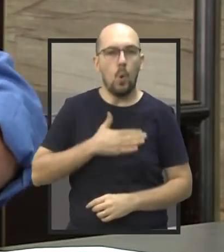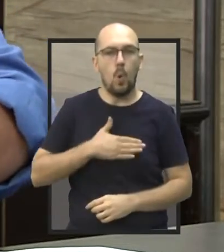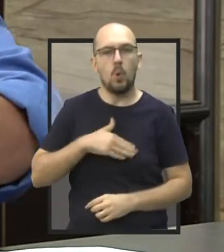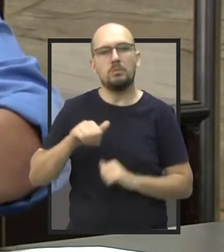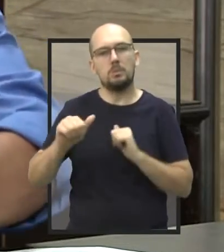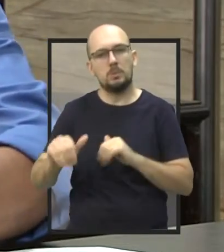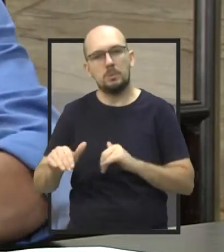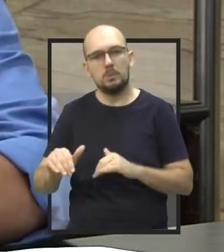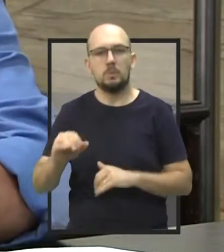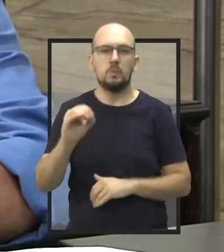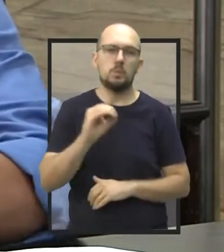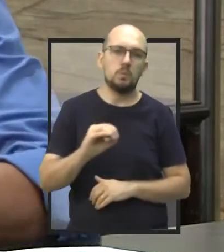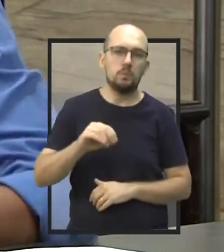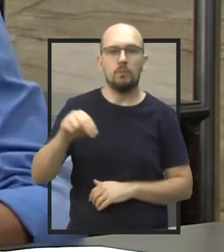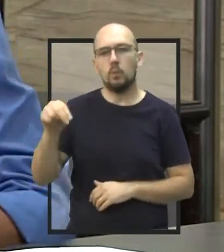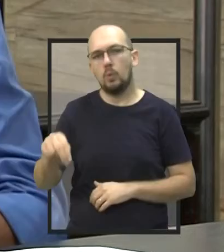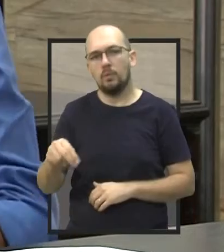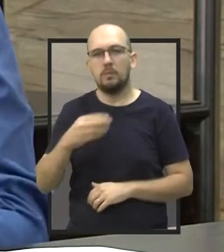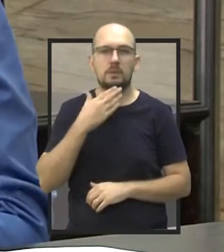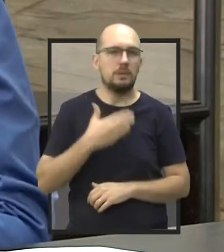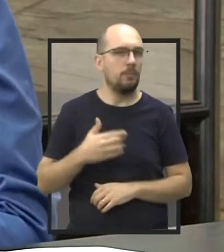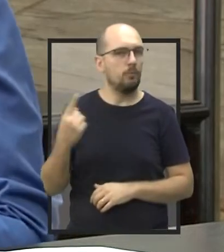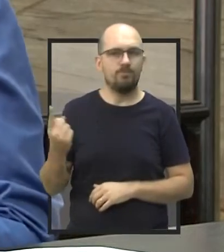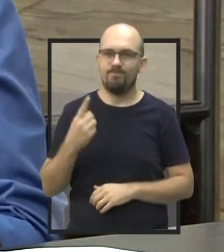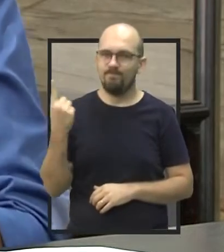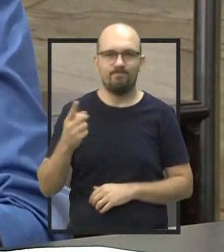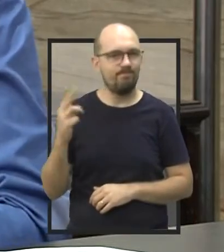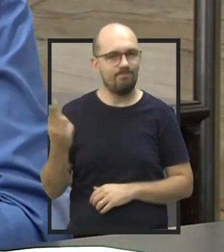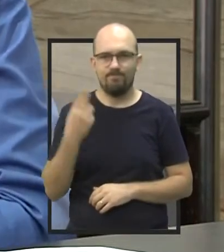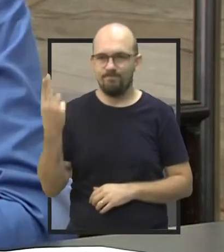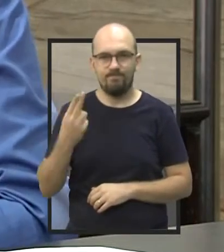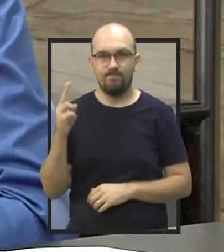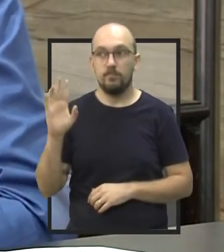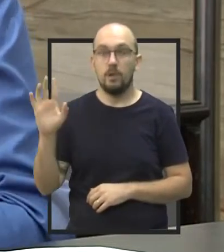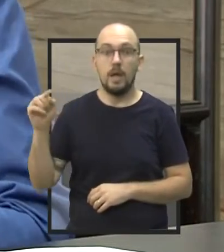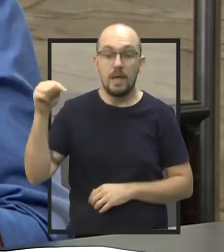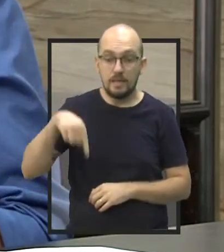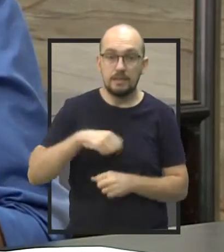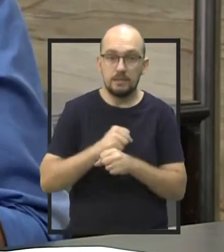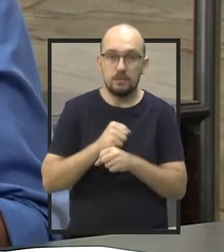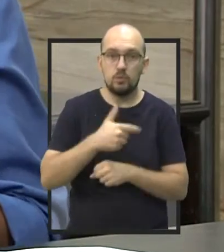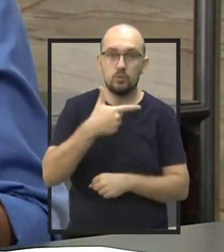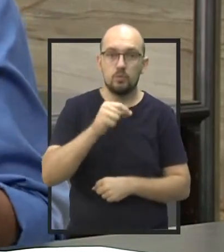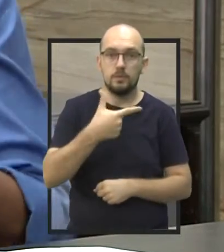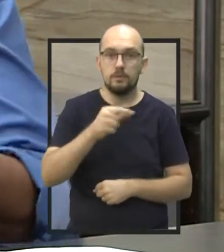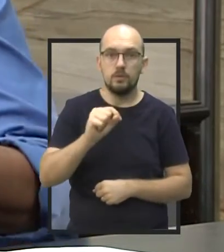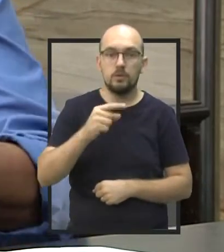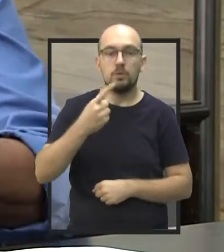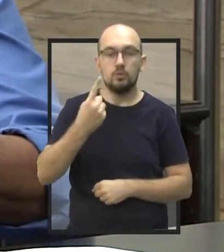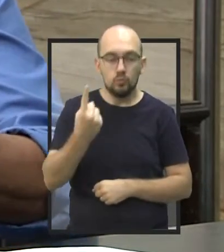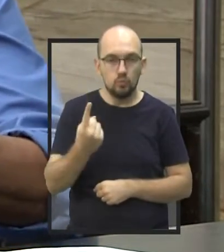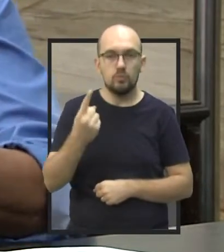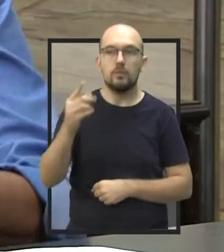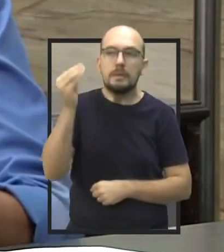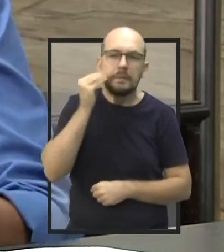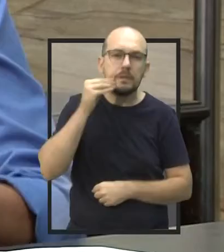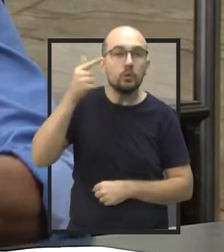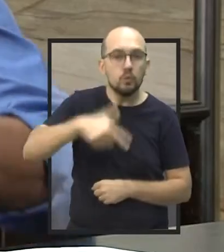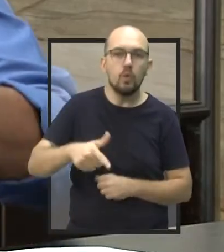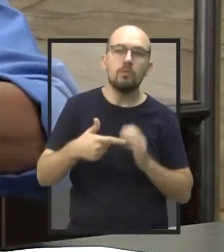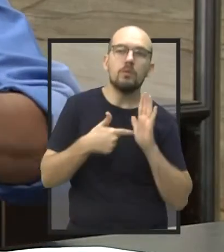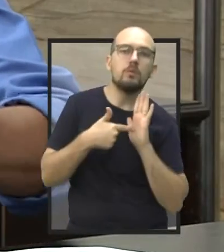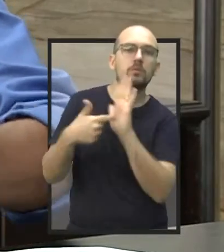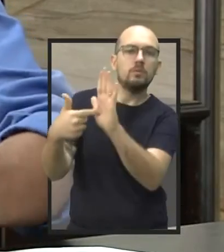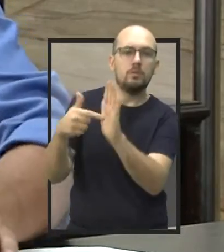de 2020 e nesse ano eles queriam uma audiência com o prefeito no sentido de propor a entrega dessa